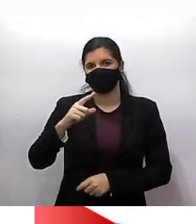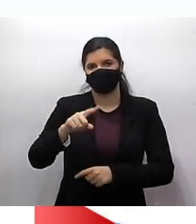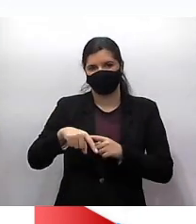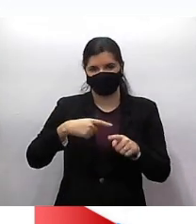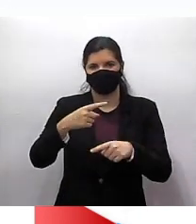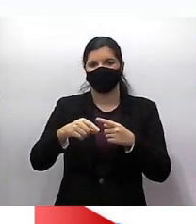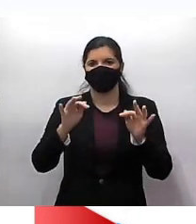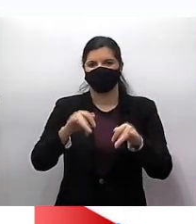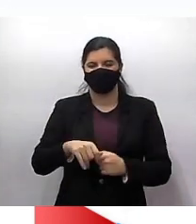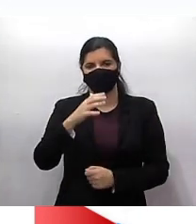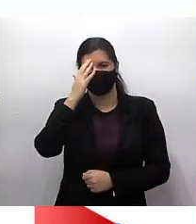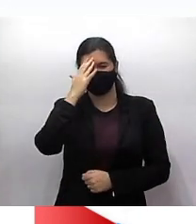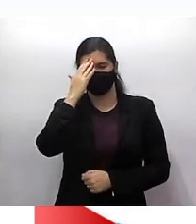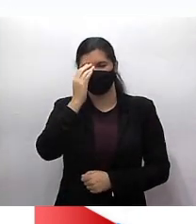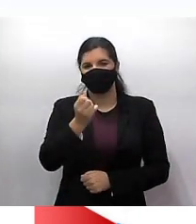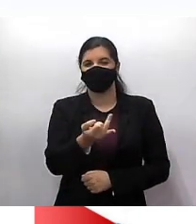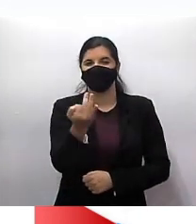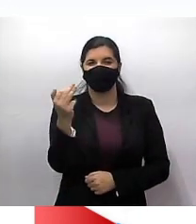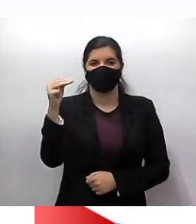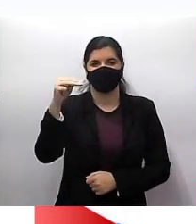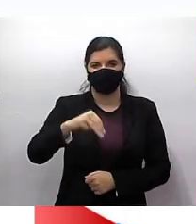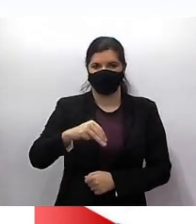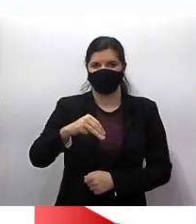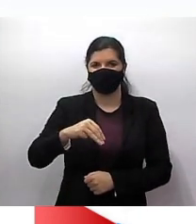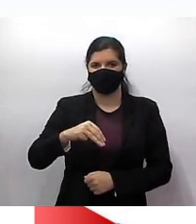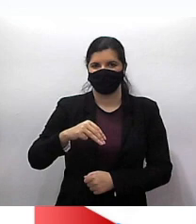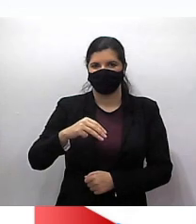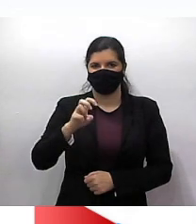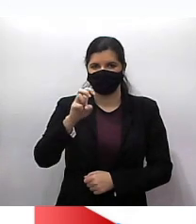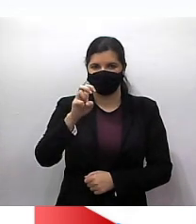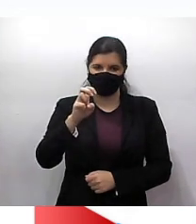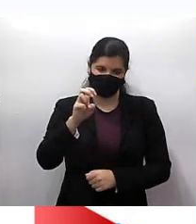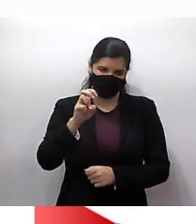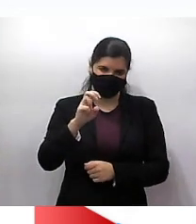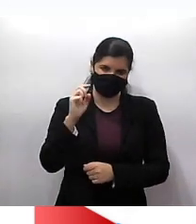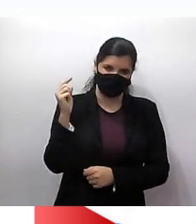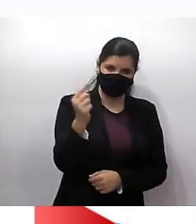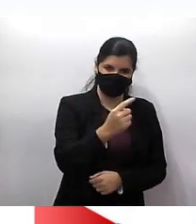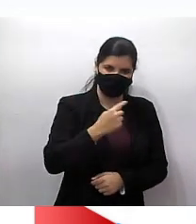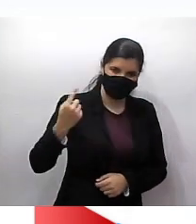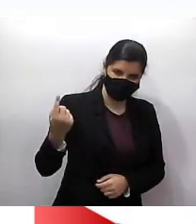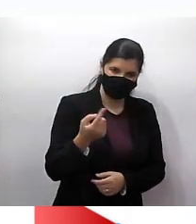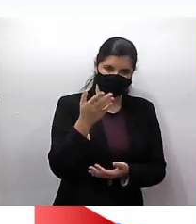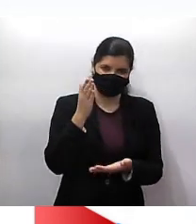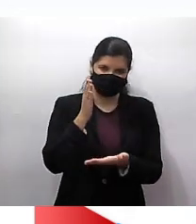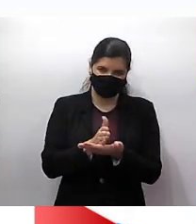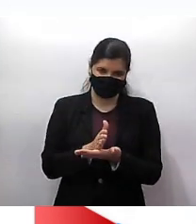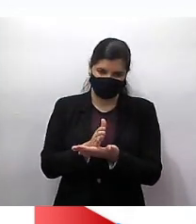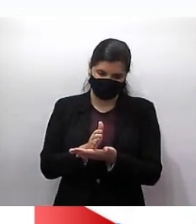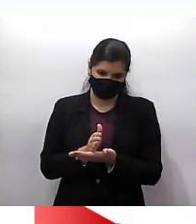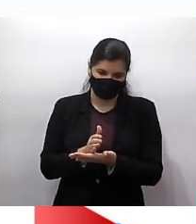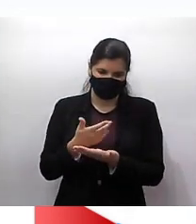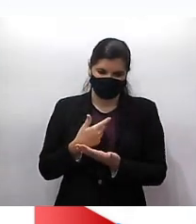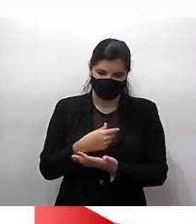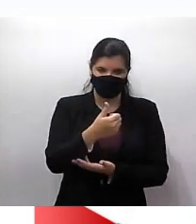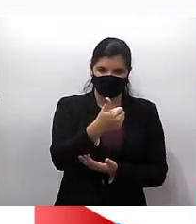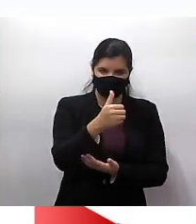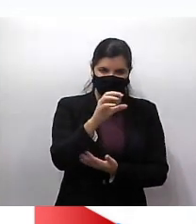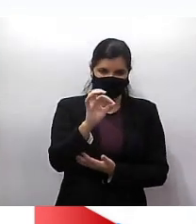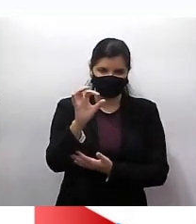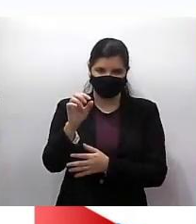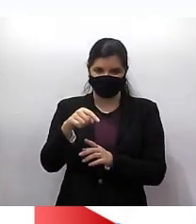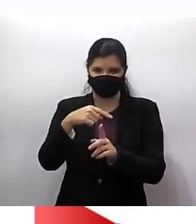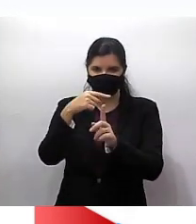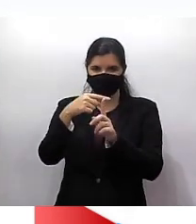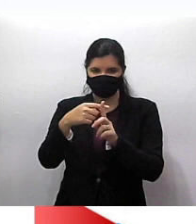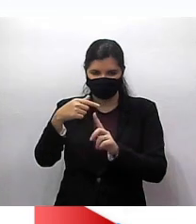metros eles percorrem ao dar 5 voltas e meia, tá bom? Então, eu tenho 100 mais 70, depois eu vou ter